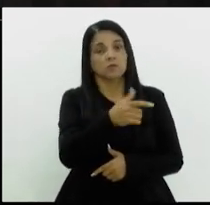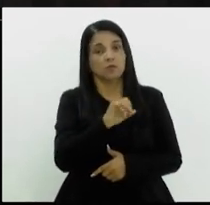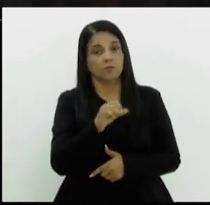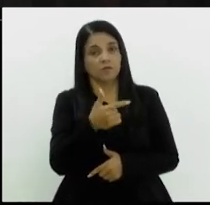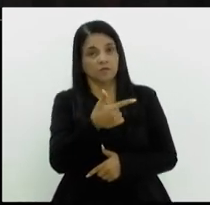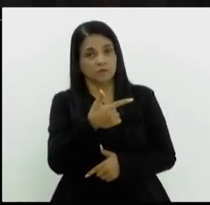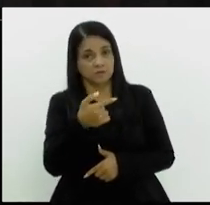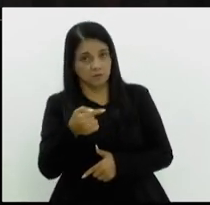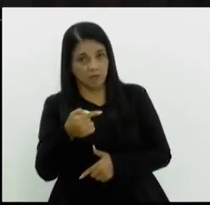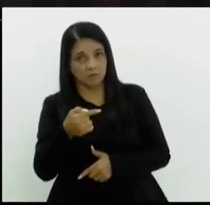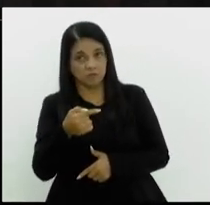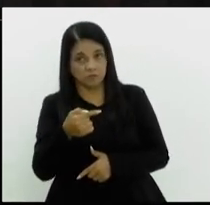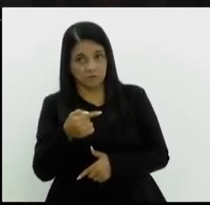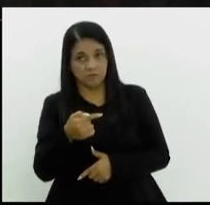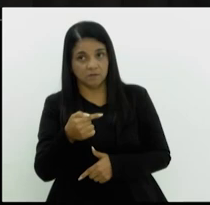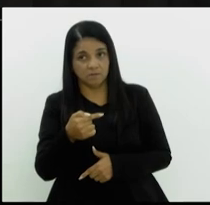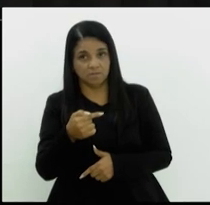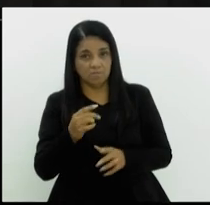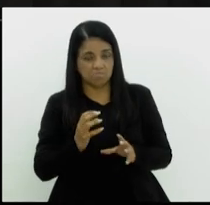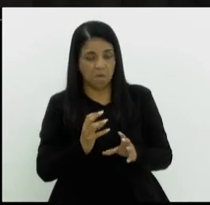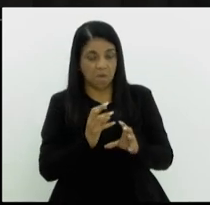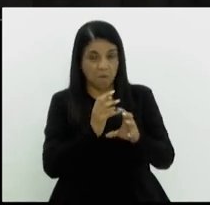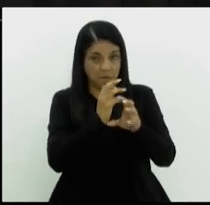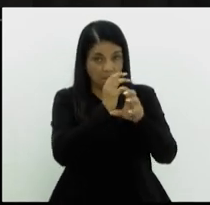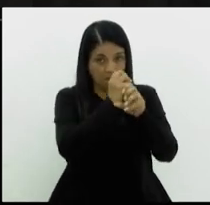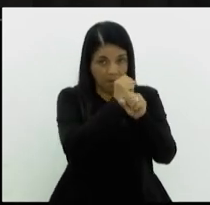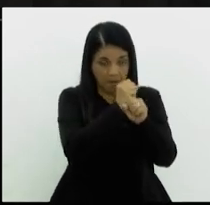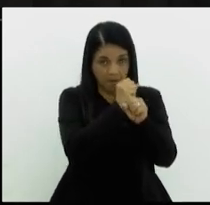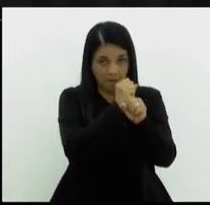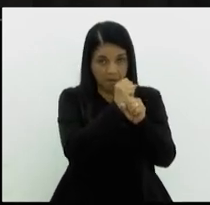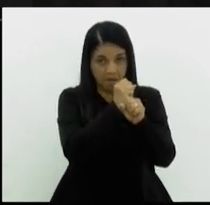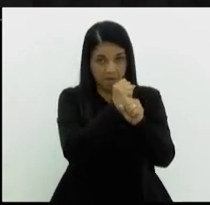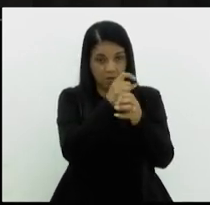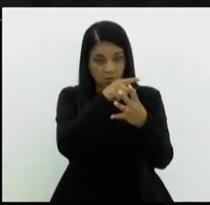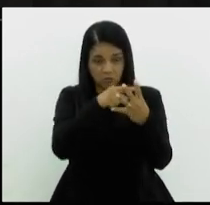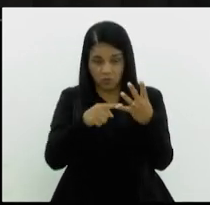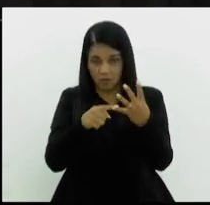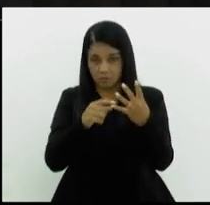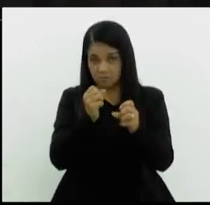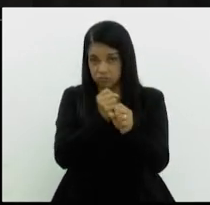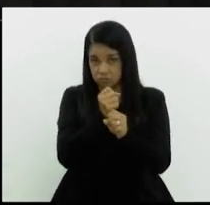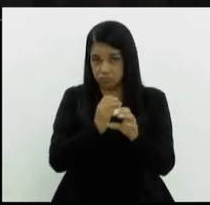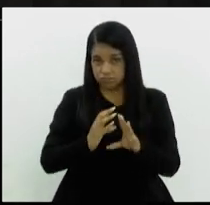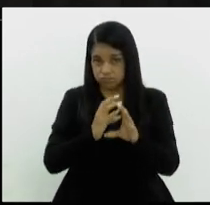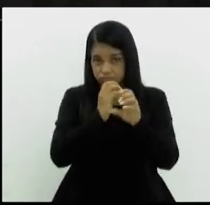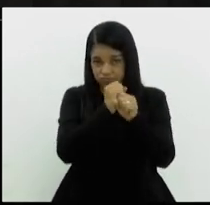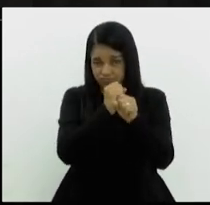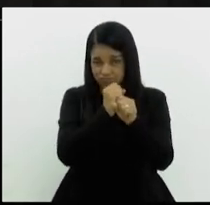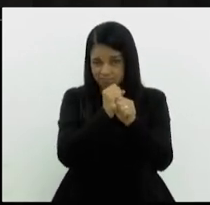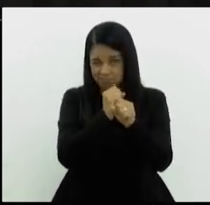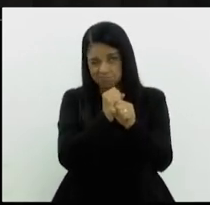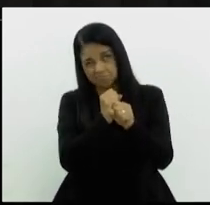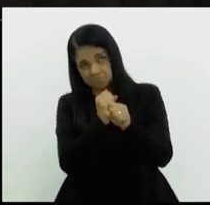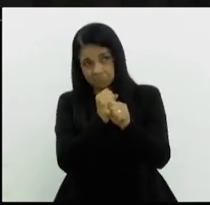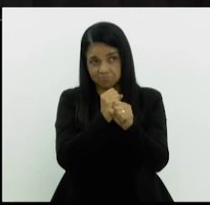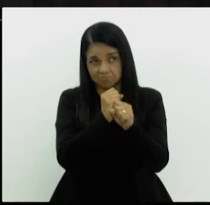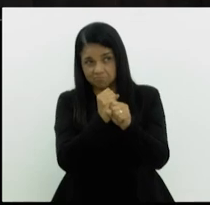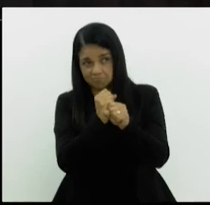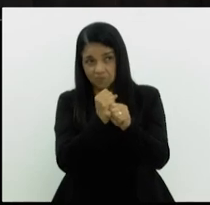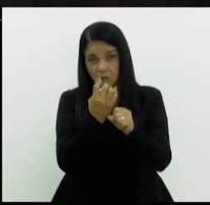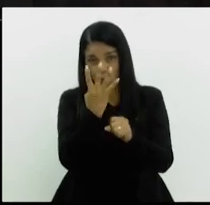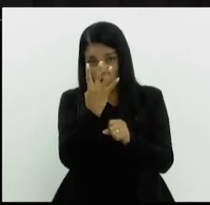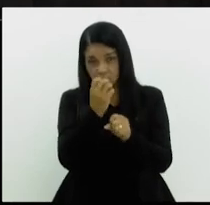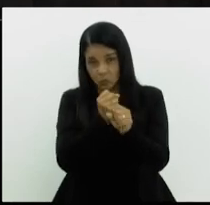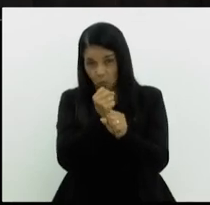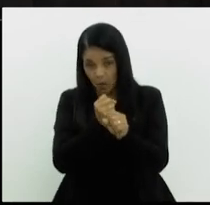12, 13, 25, com 14, 29, 39, com mais dentro, nós temos, dos próximos quatro